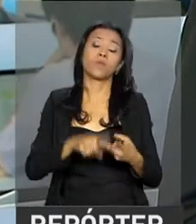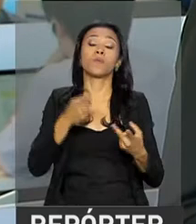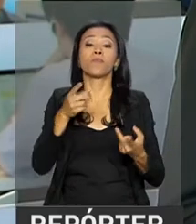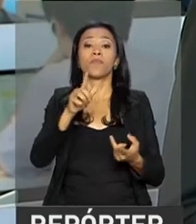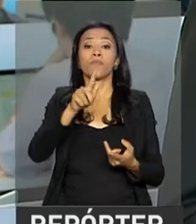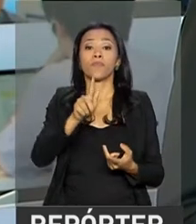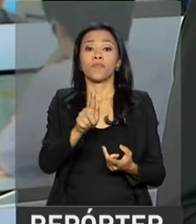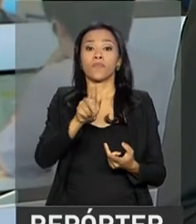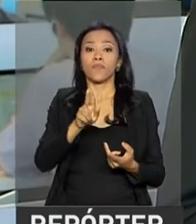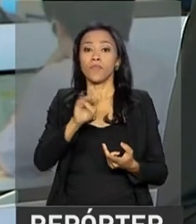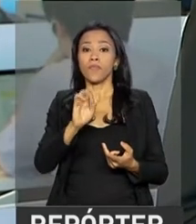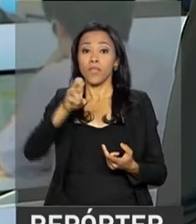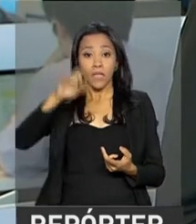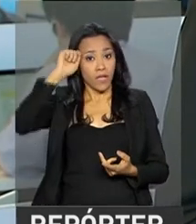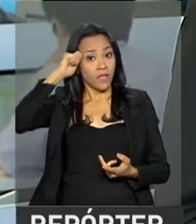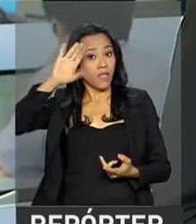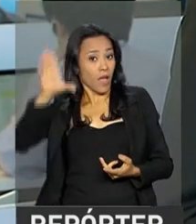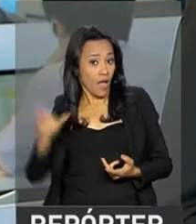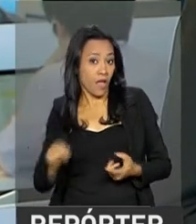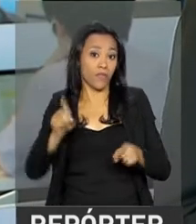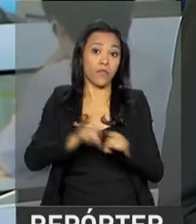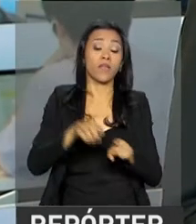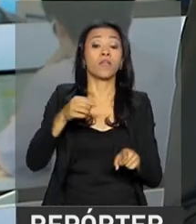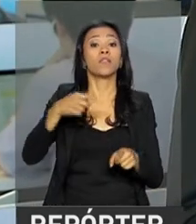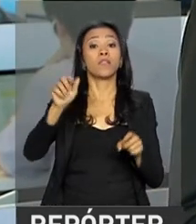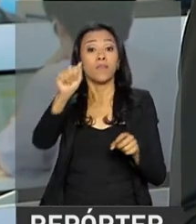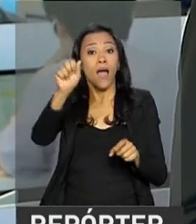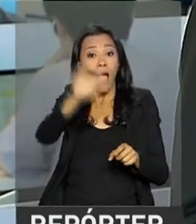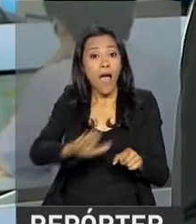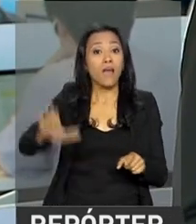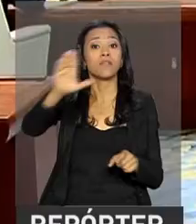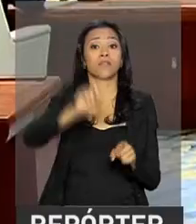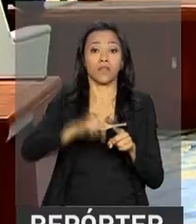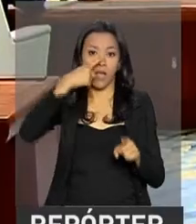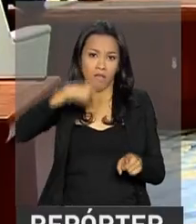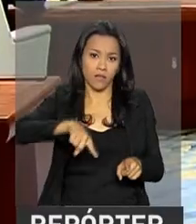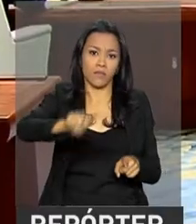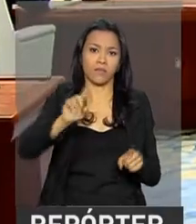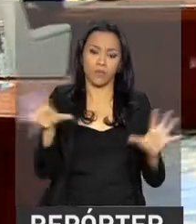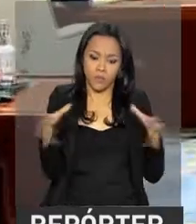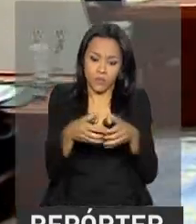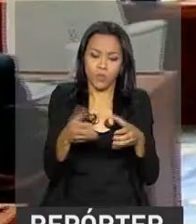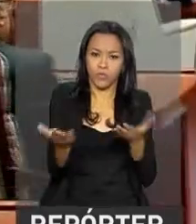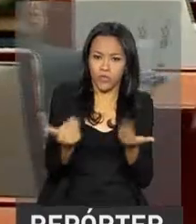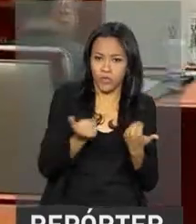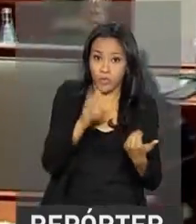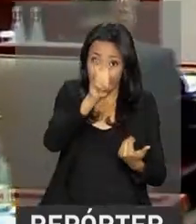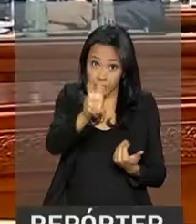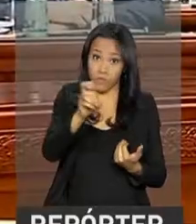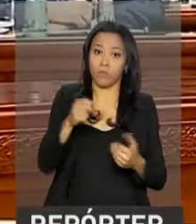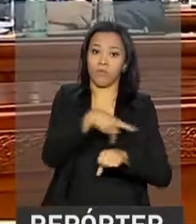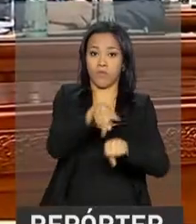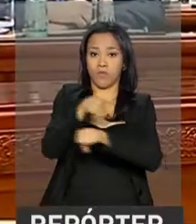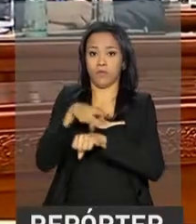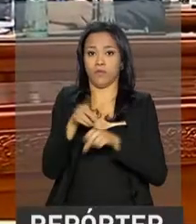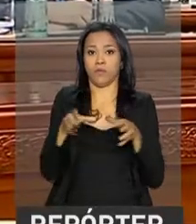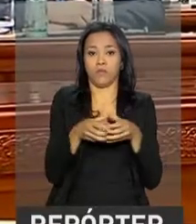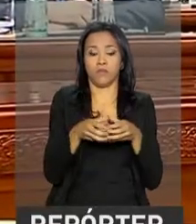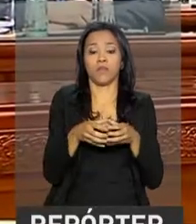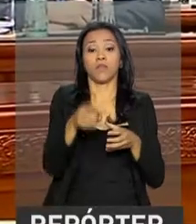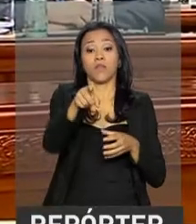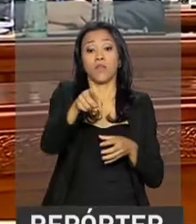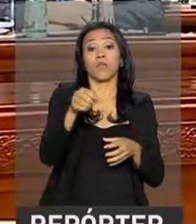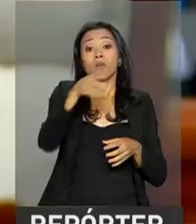África, Tailândia, do Sudeste Asiático e Tajiquistão, da Ásia. No encontro, os líderes, entre eles o presidente